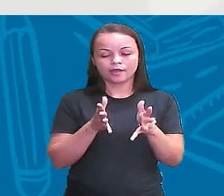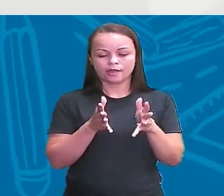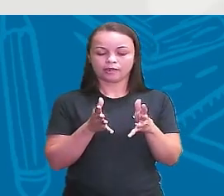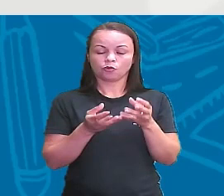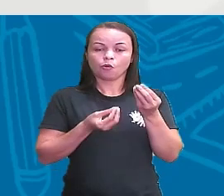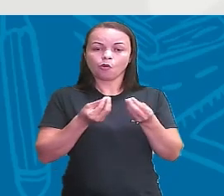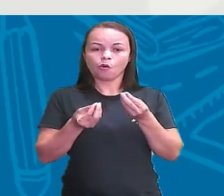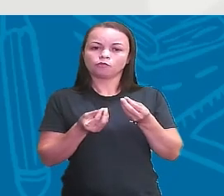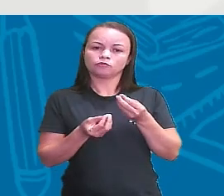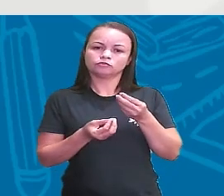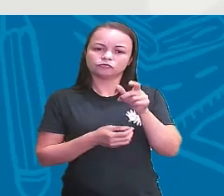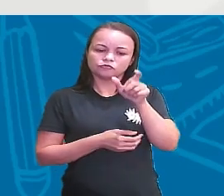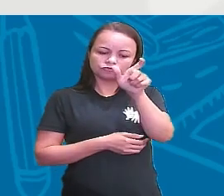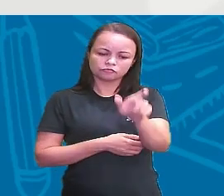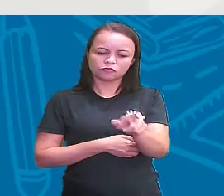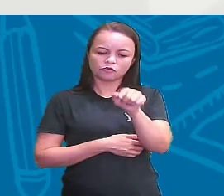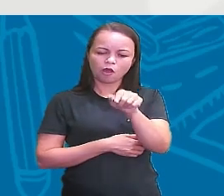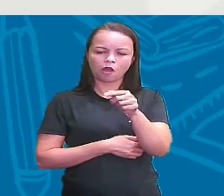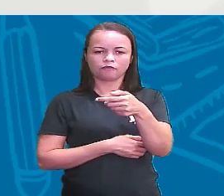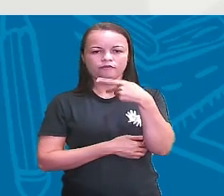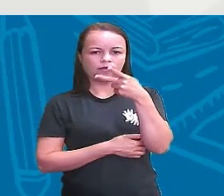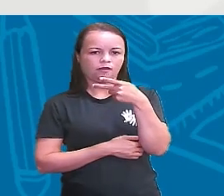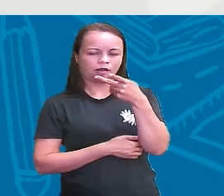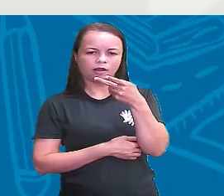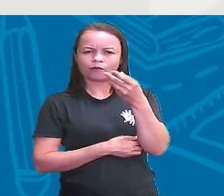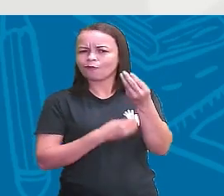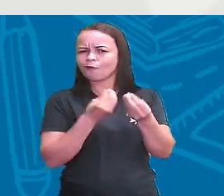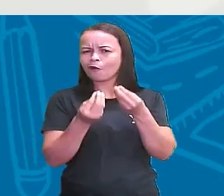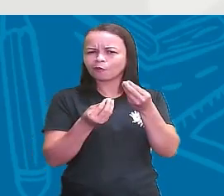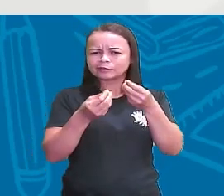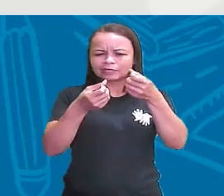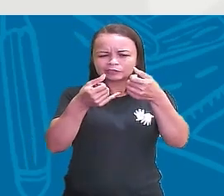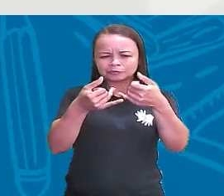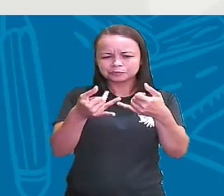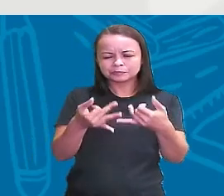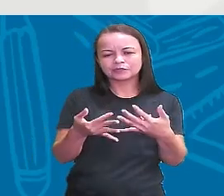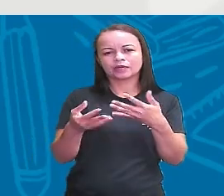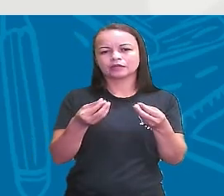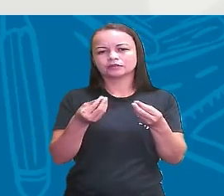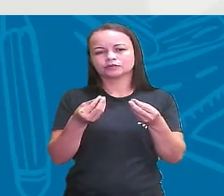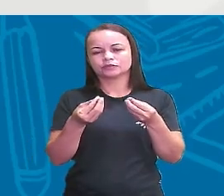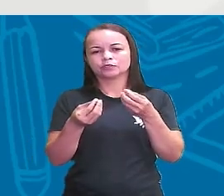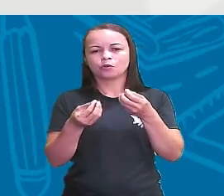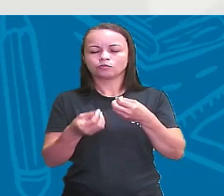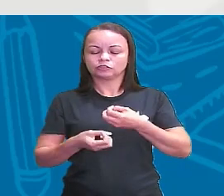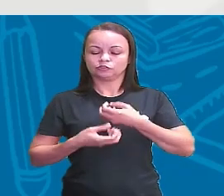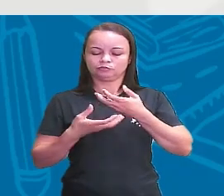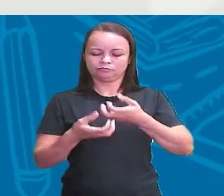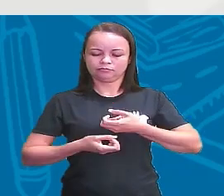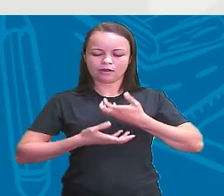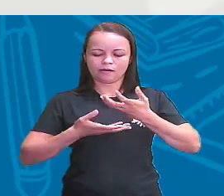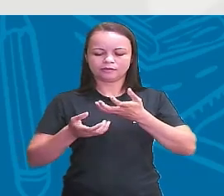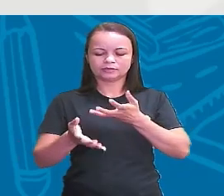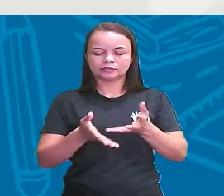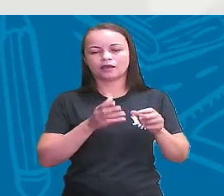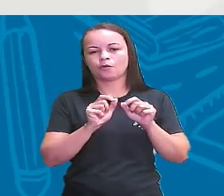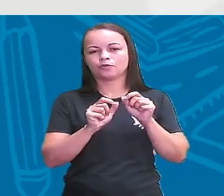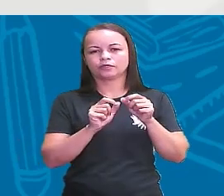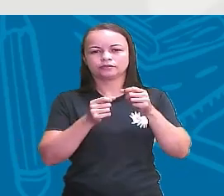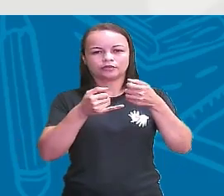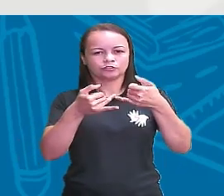maneira como você fala, o modo como você está falando, que você quer expressar o que você está dizendo.